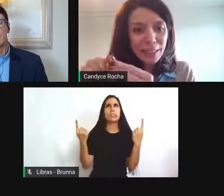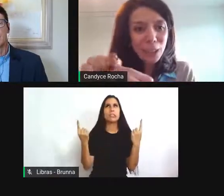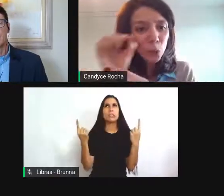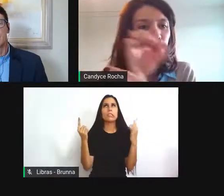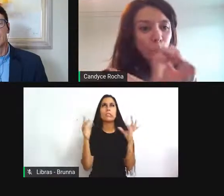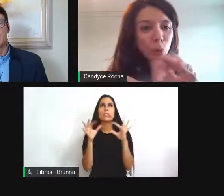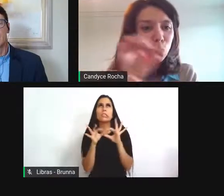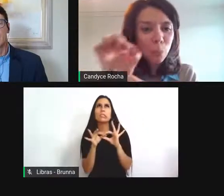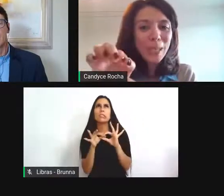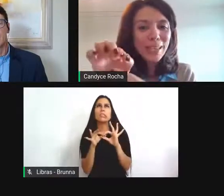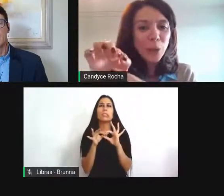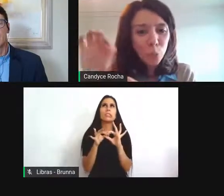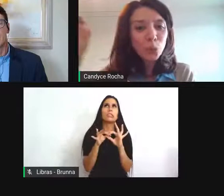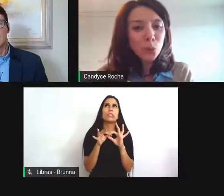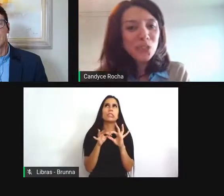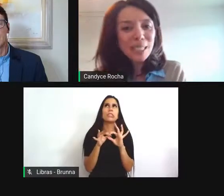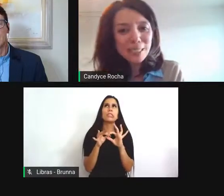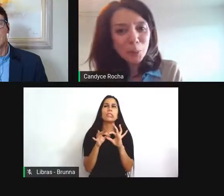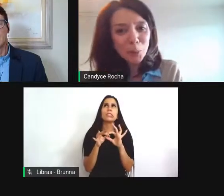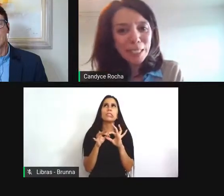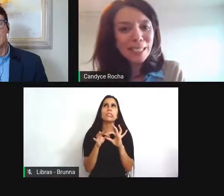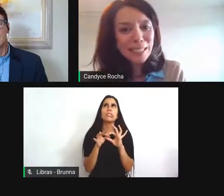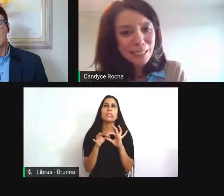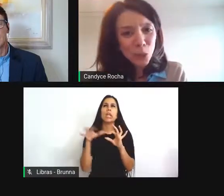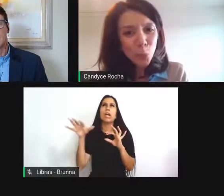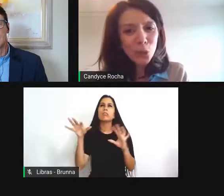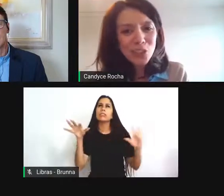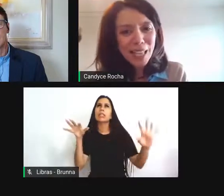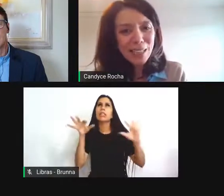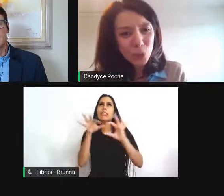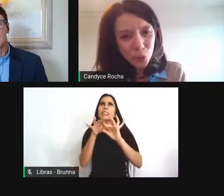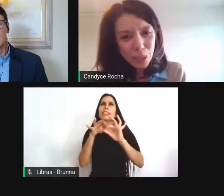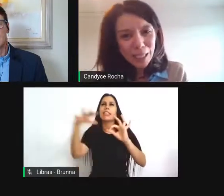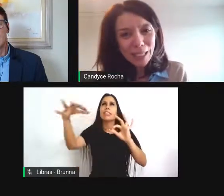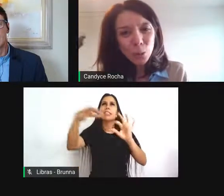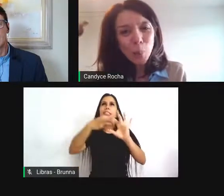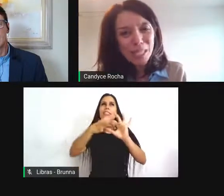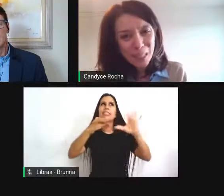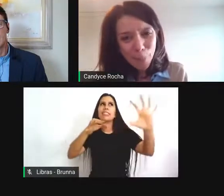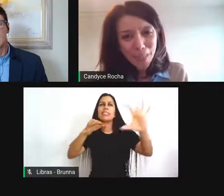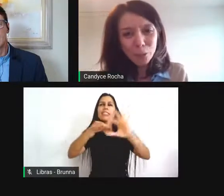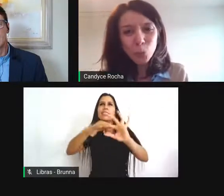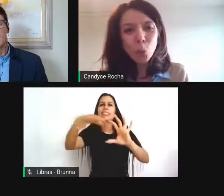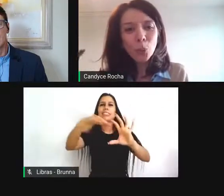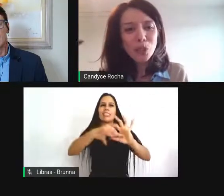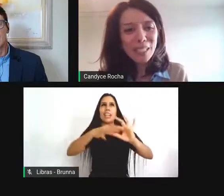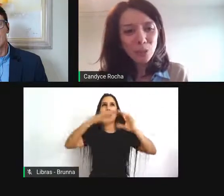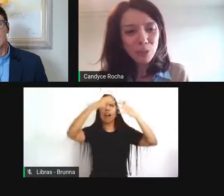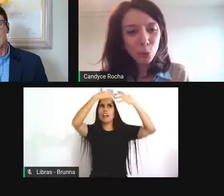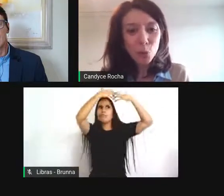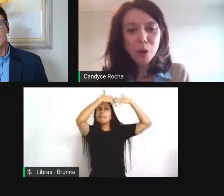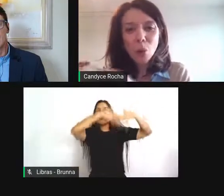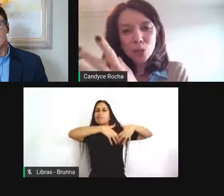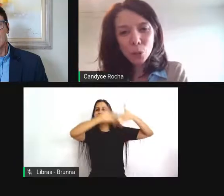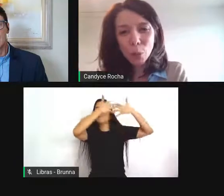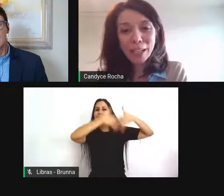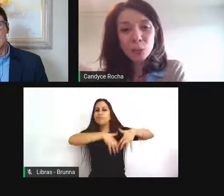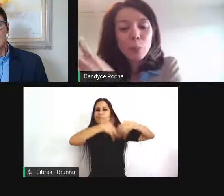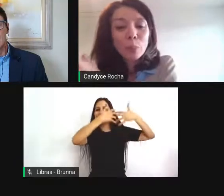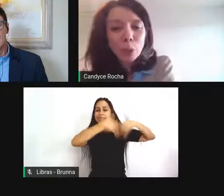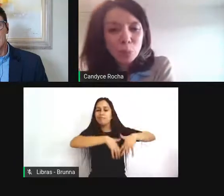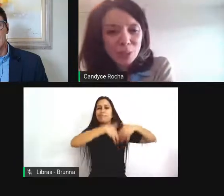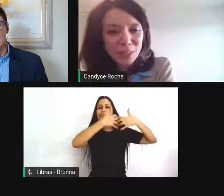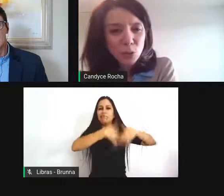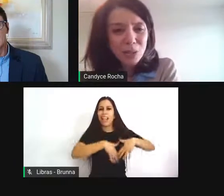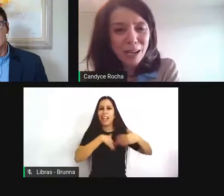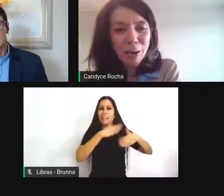alguém e liga do ponto B ao ponto C, sabe como é que é? E assim o processo do pensamento, ou o processo de evolução, a